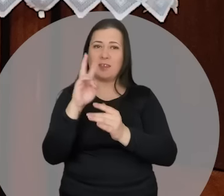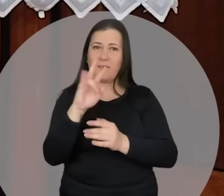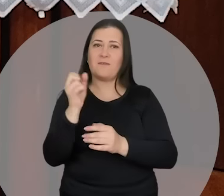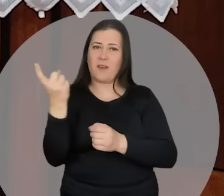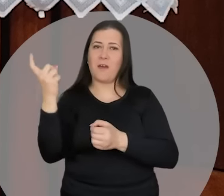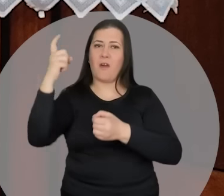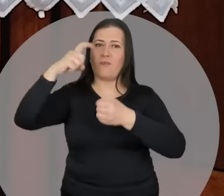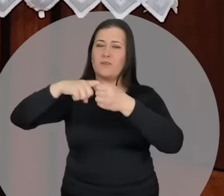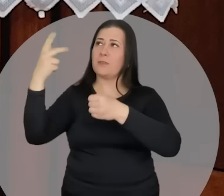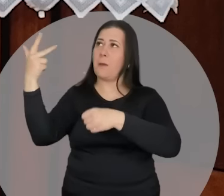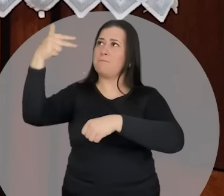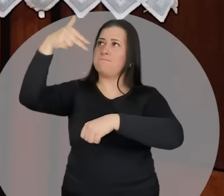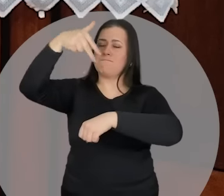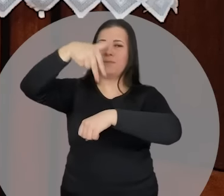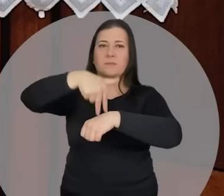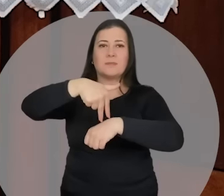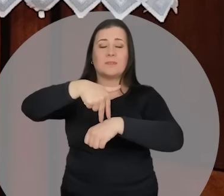se contemplam